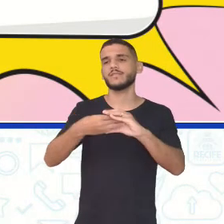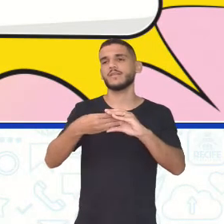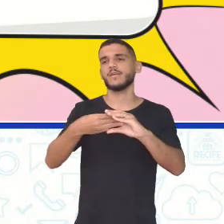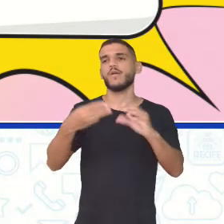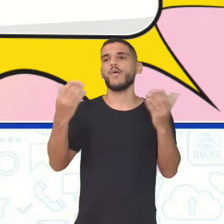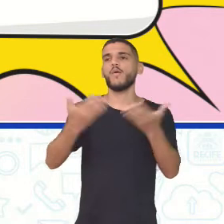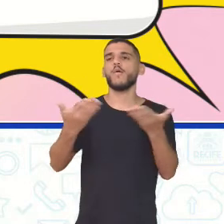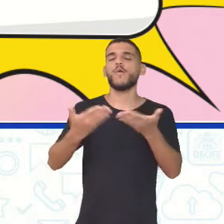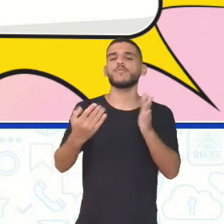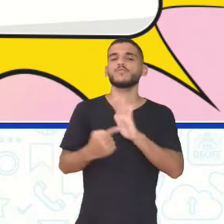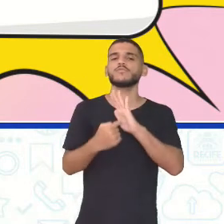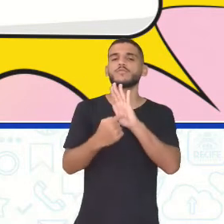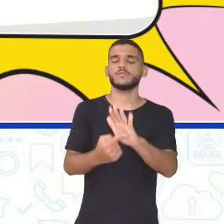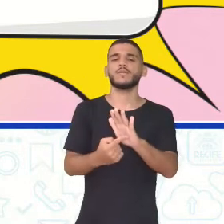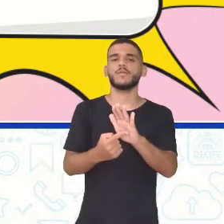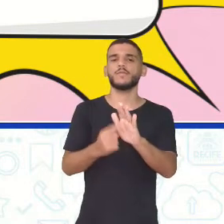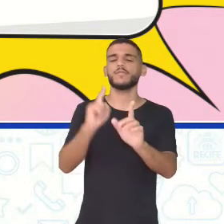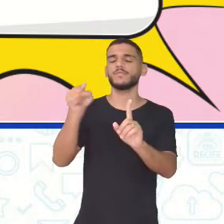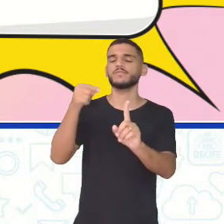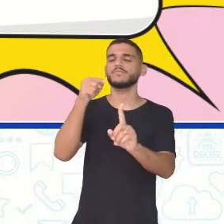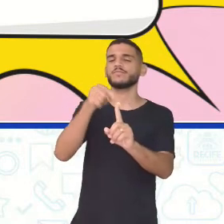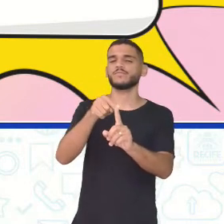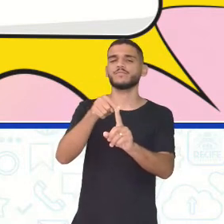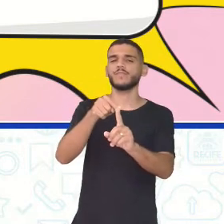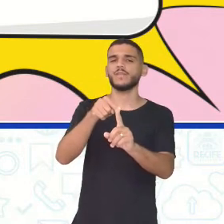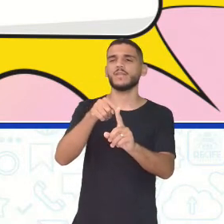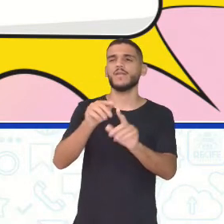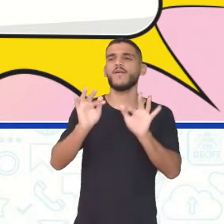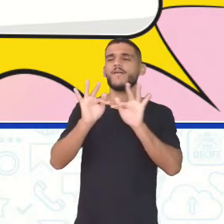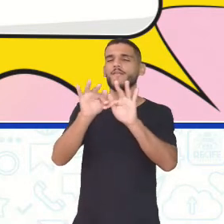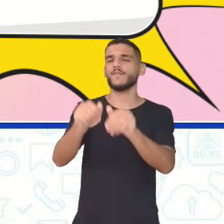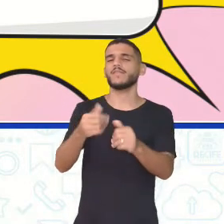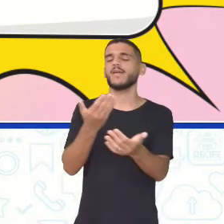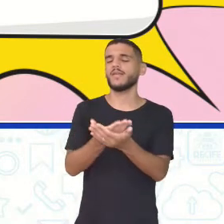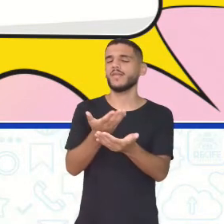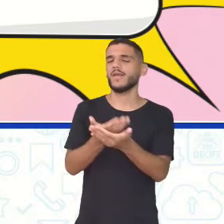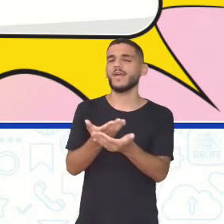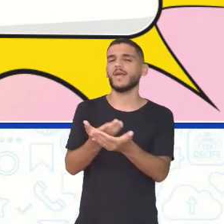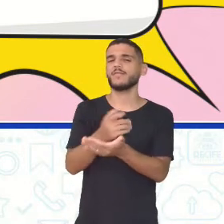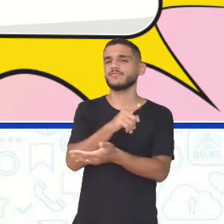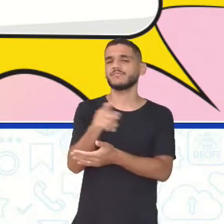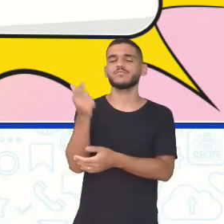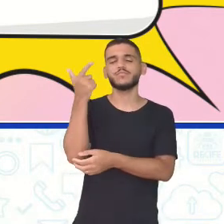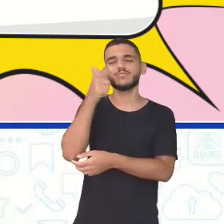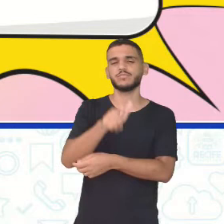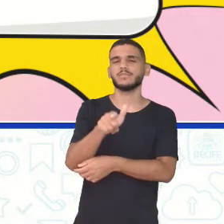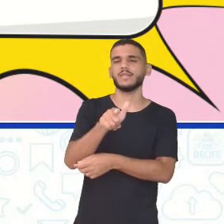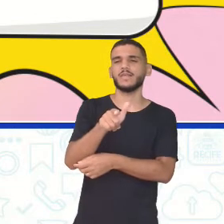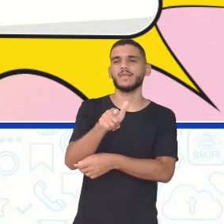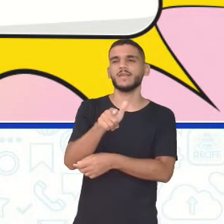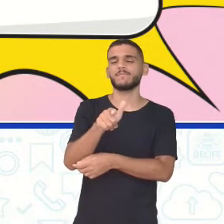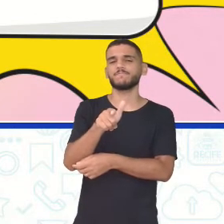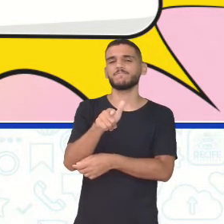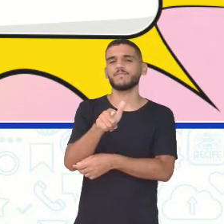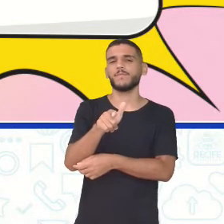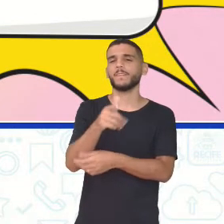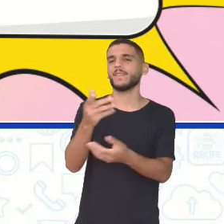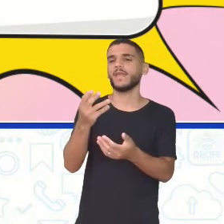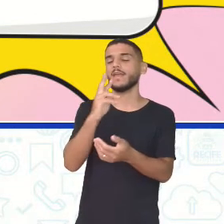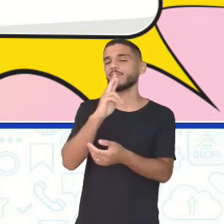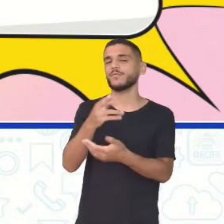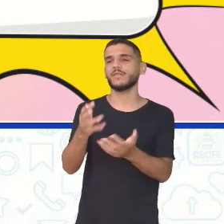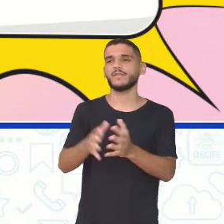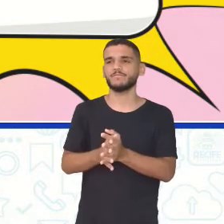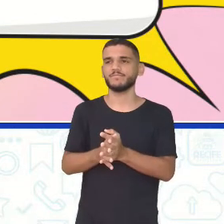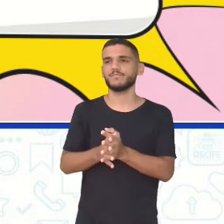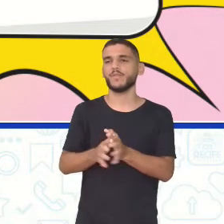estou trazendo para vocês um objetivo. Será que no finalzinho dessa aula vocês vão poder fazer esse meu pedido aí, ó?